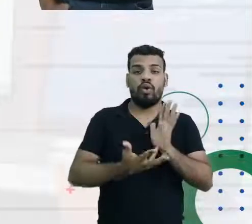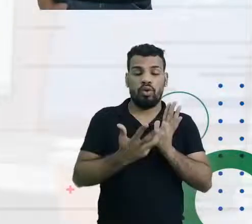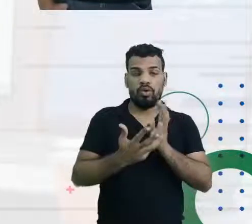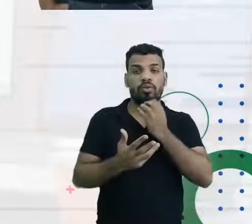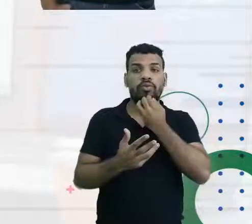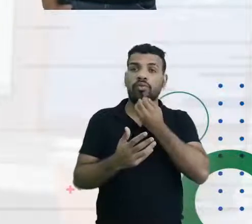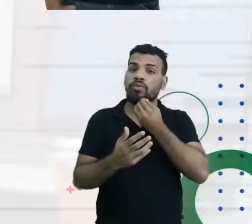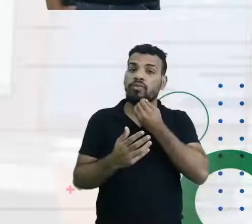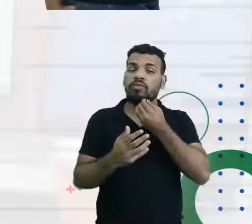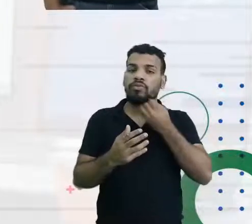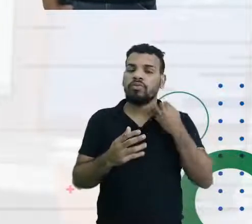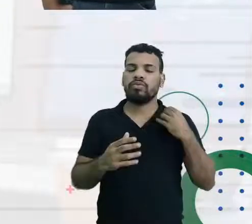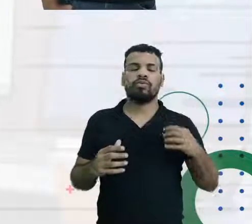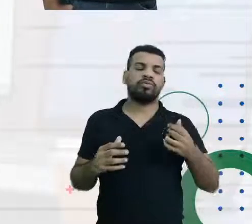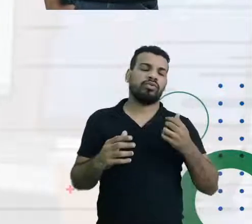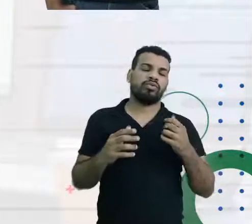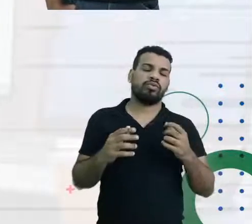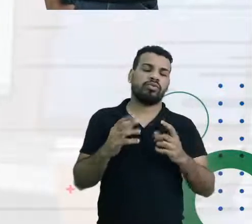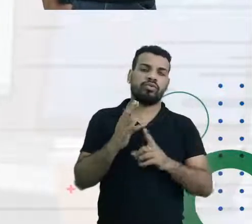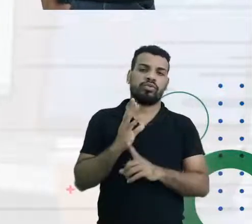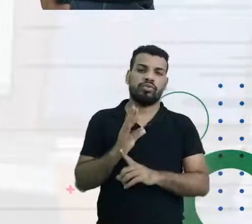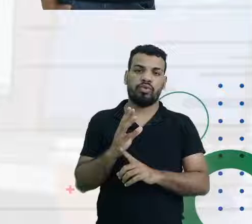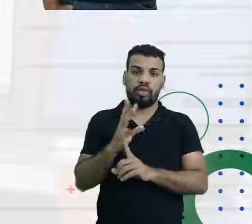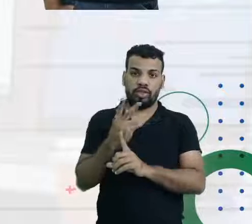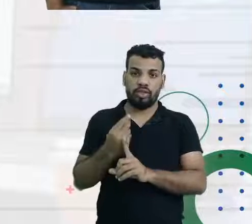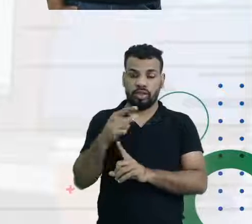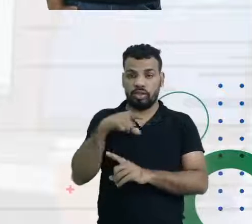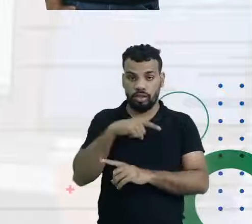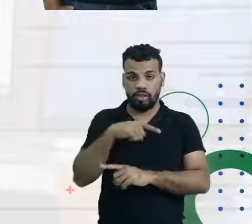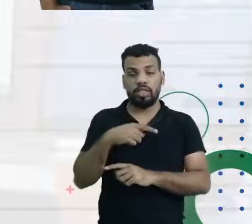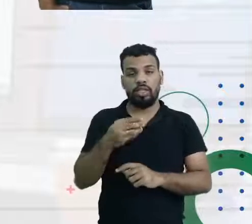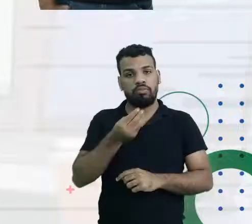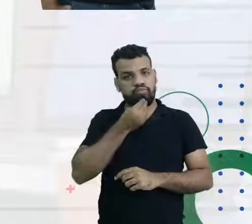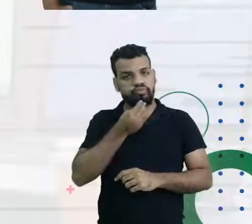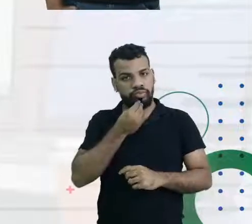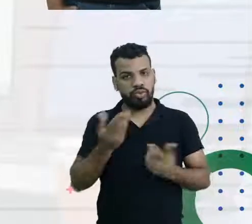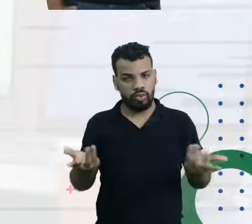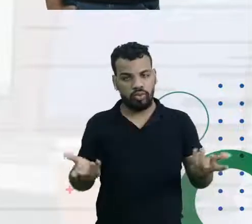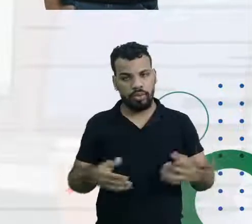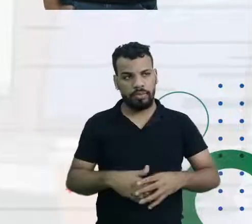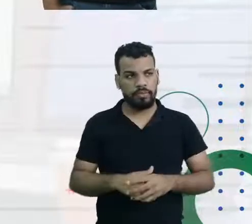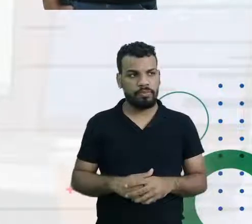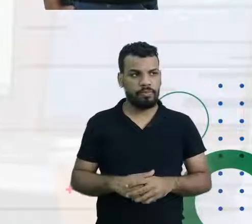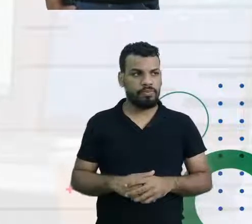artista de concept, ele é uma possibilidade.